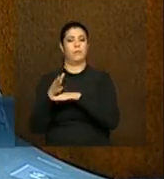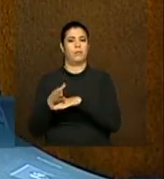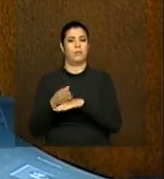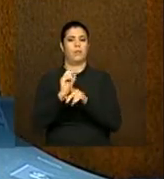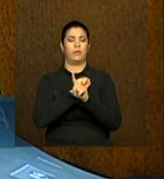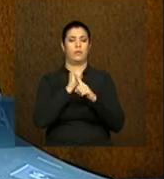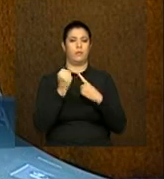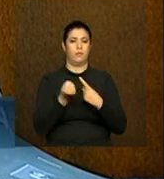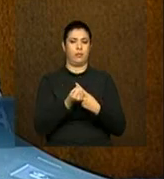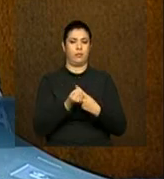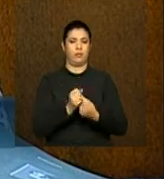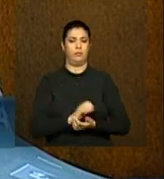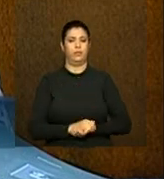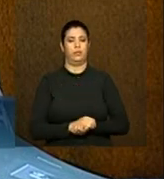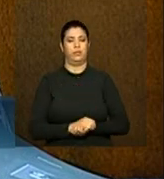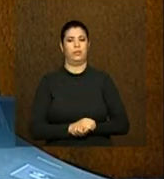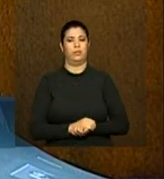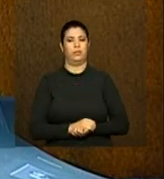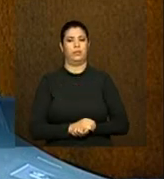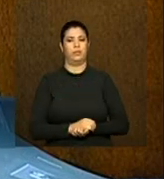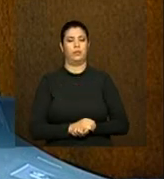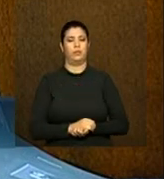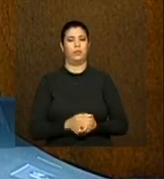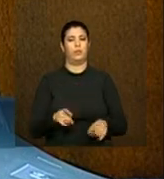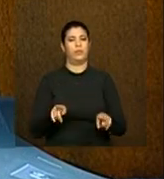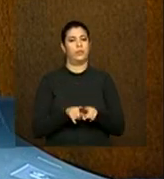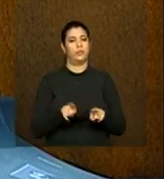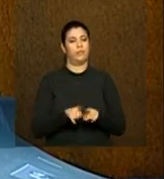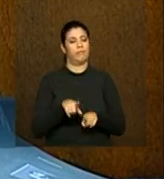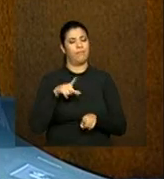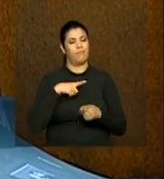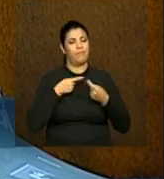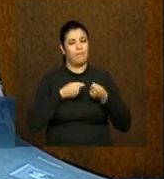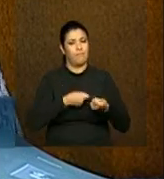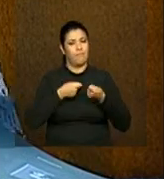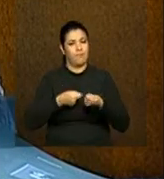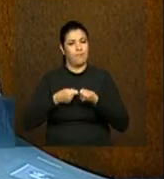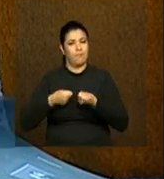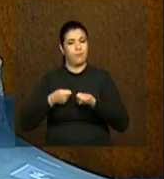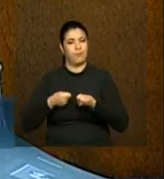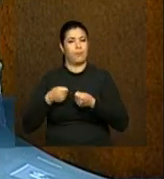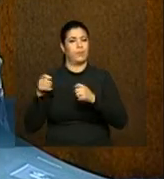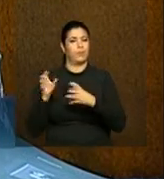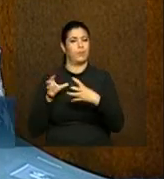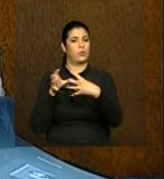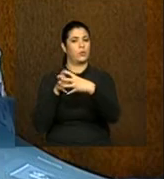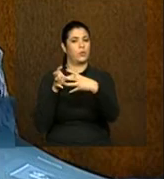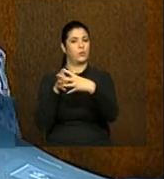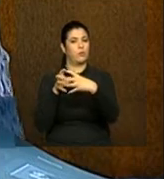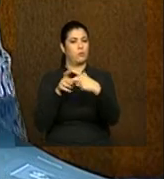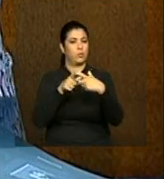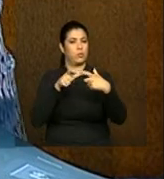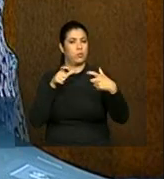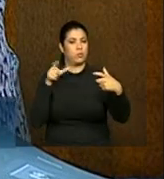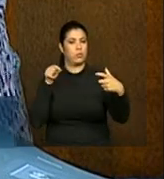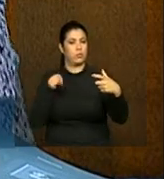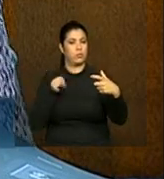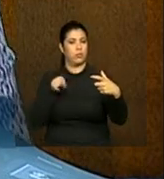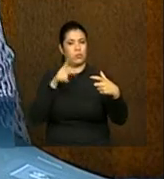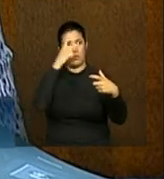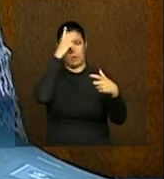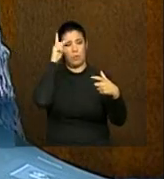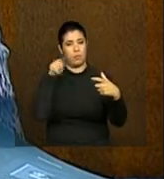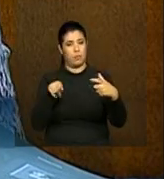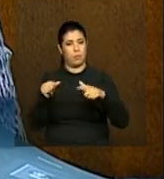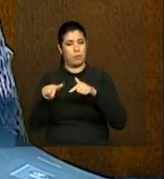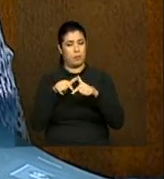eh social. Eh, aqui houve um empenho muito grande de um conjunto enorme eh de